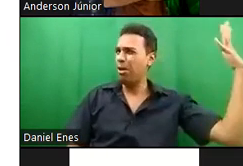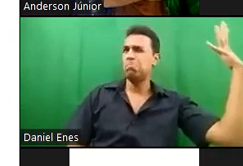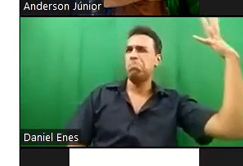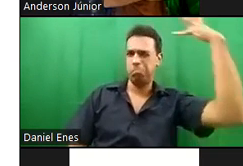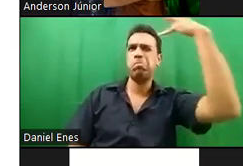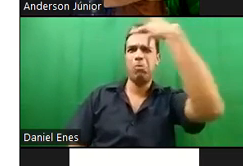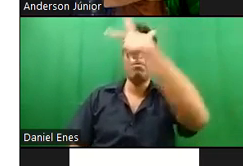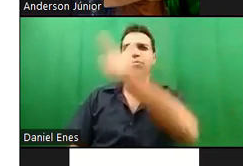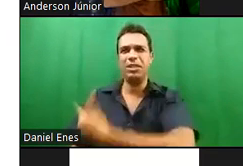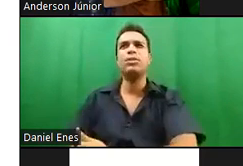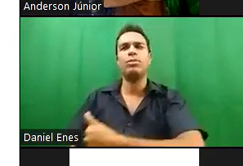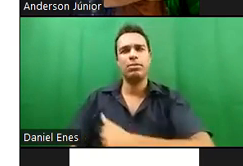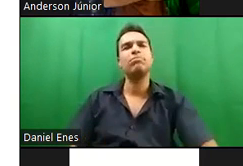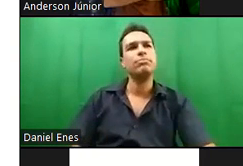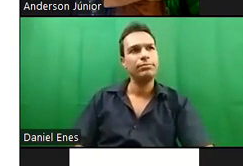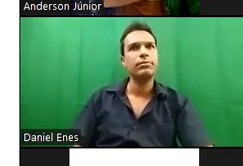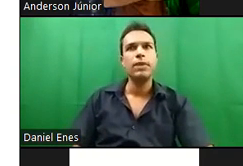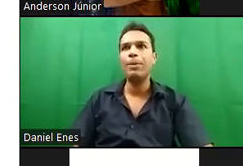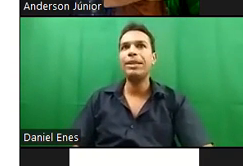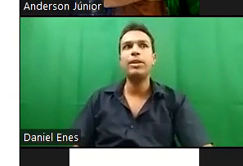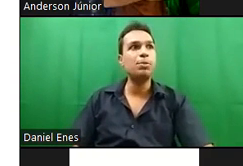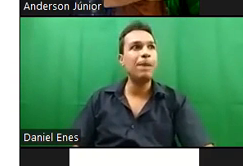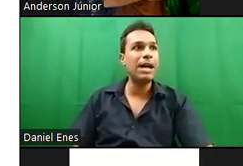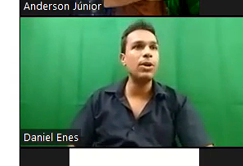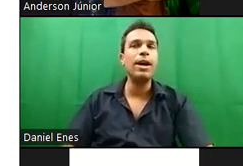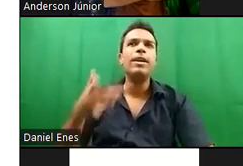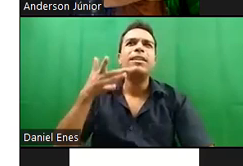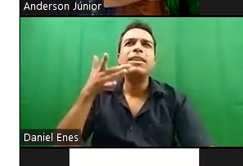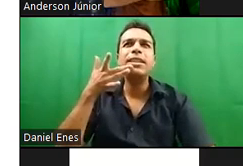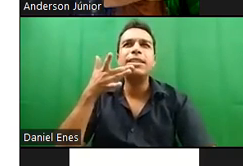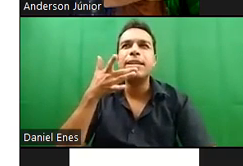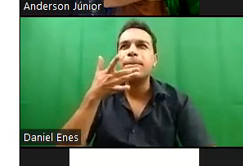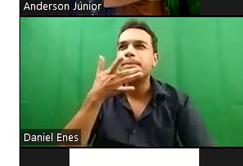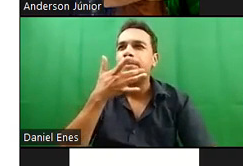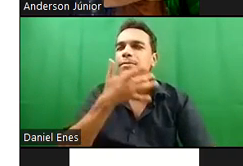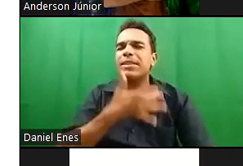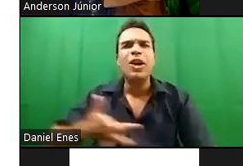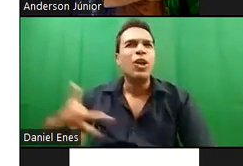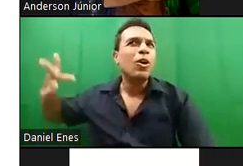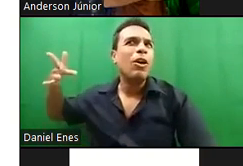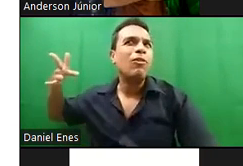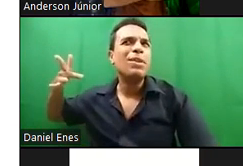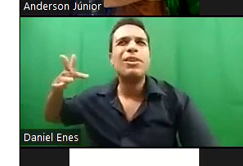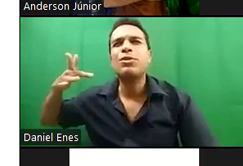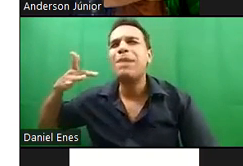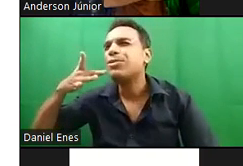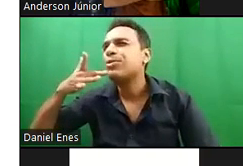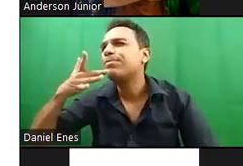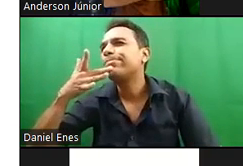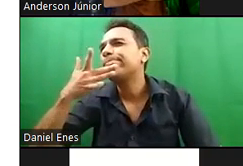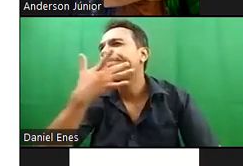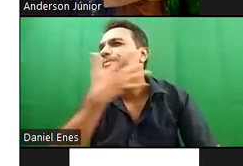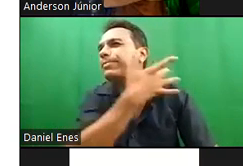ó. Bonito. Aumentei o espaço, ó. Delícia. Ó, vou aumentar o